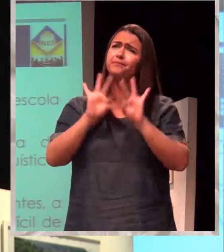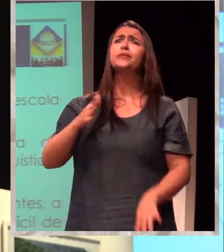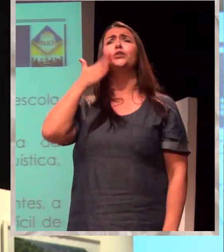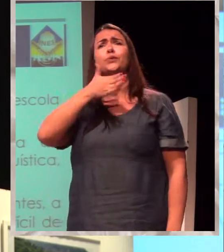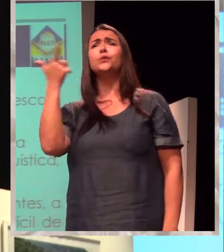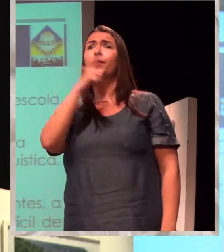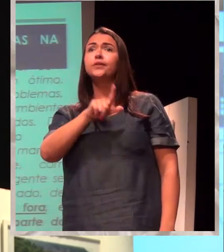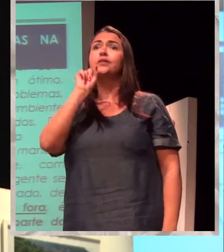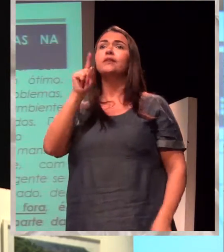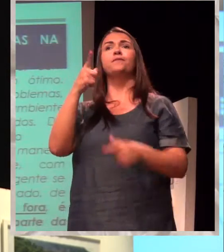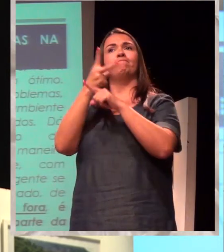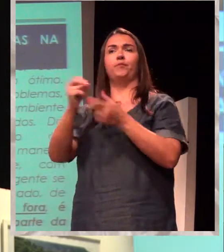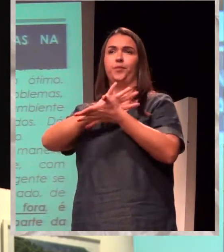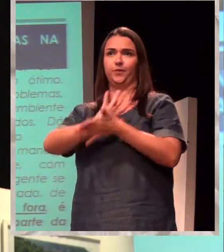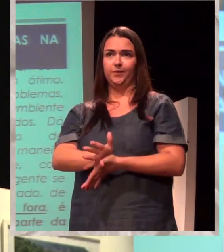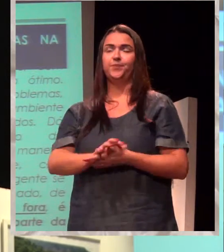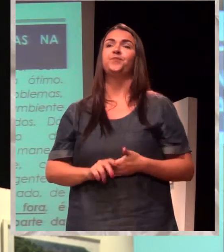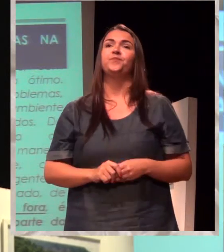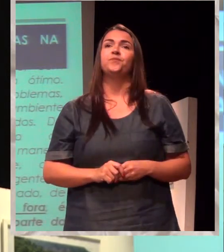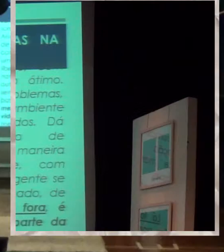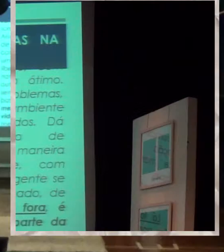discurso, da atenção, do preconceito.